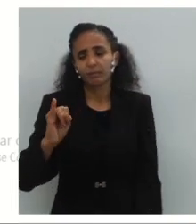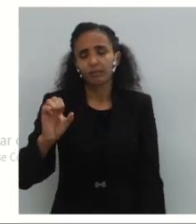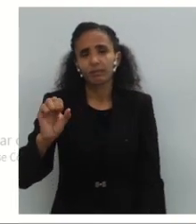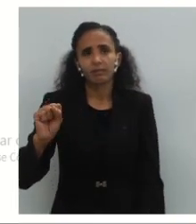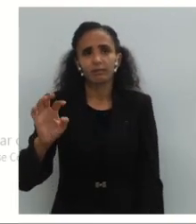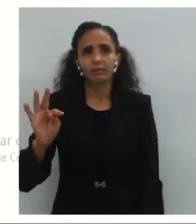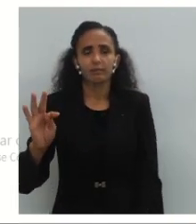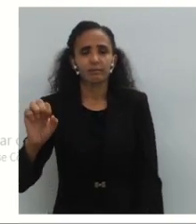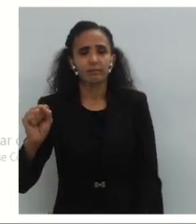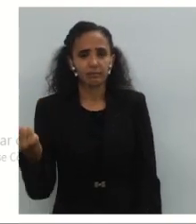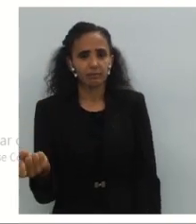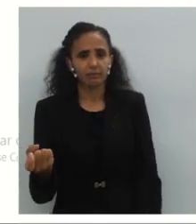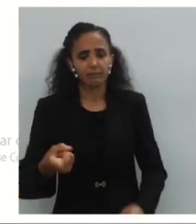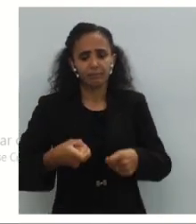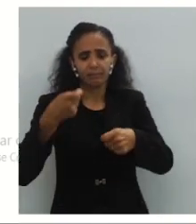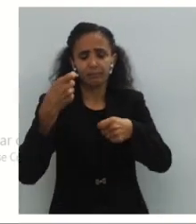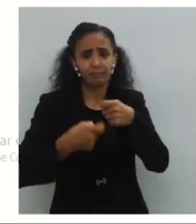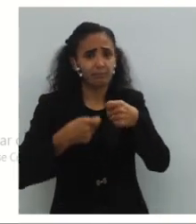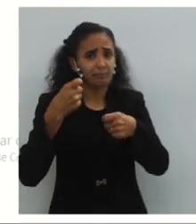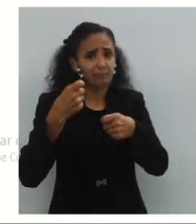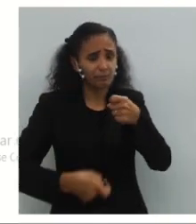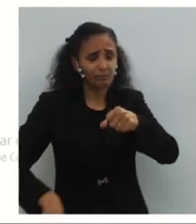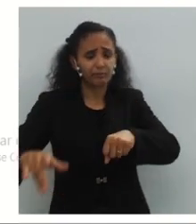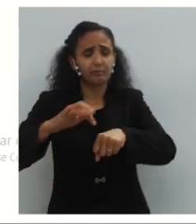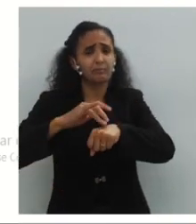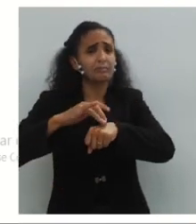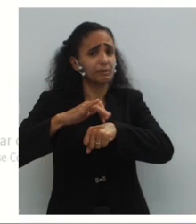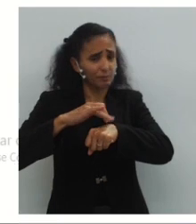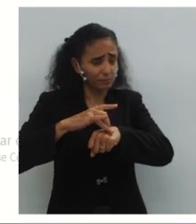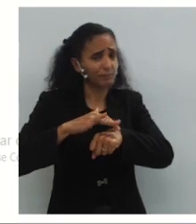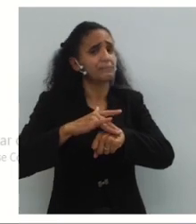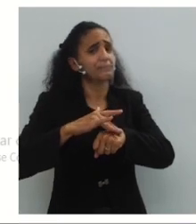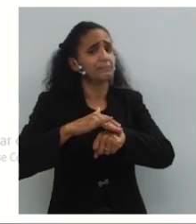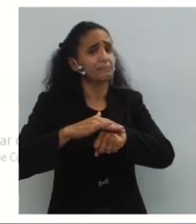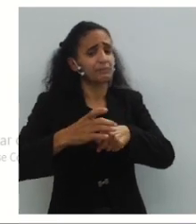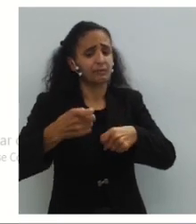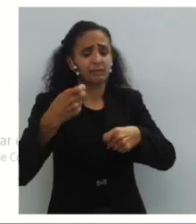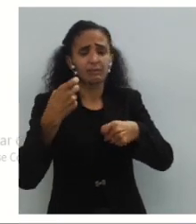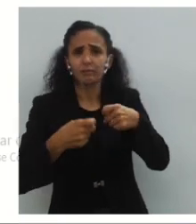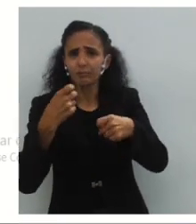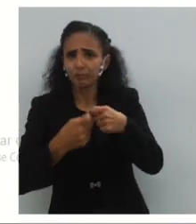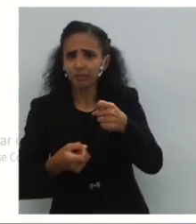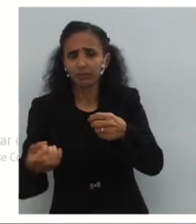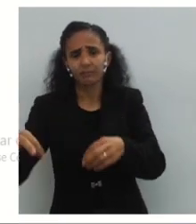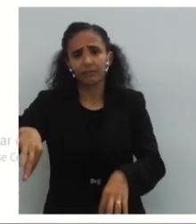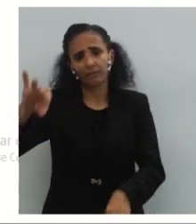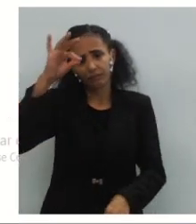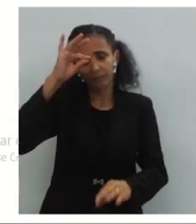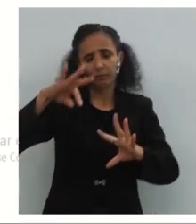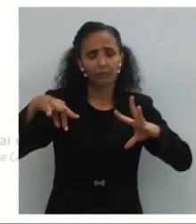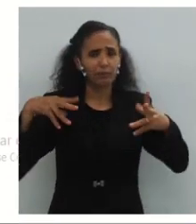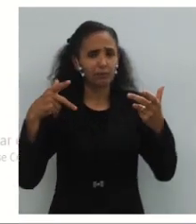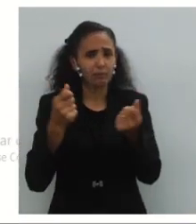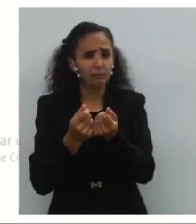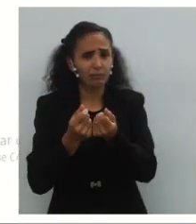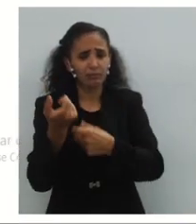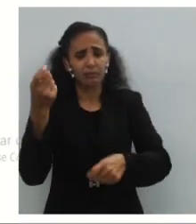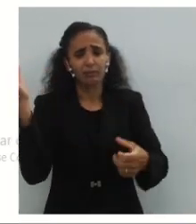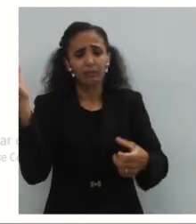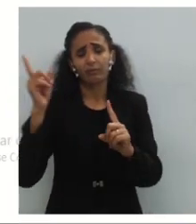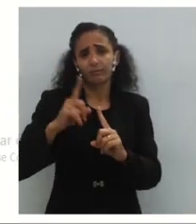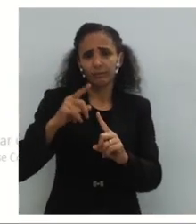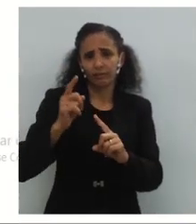das ISTs, elas são disseminadas principalmente por via